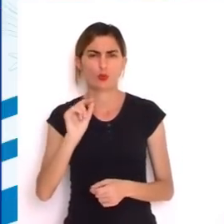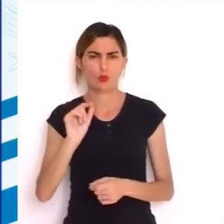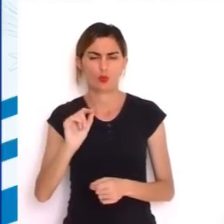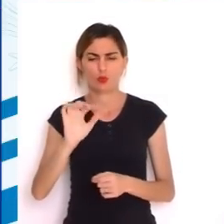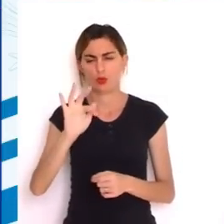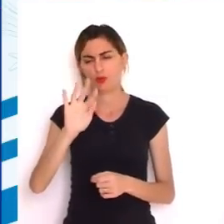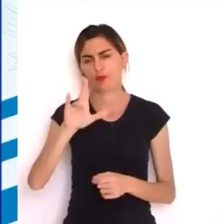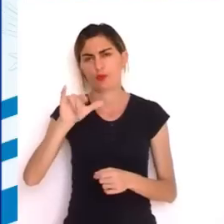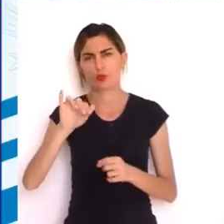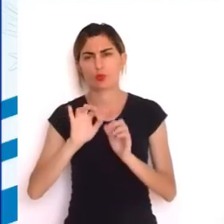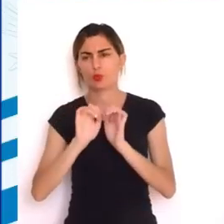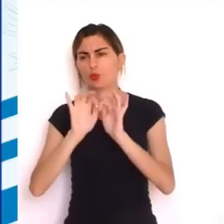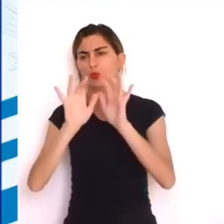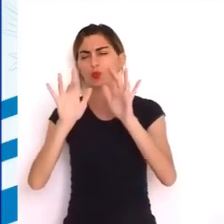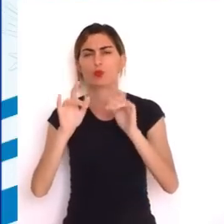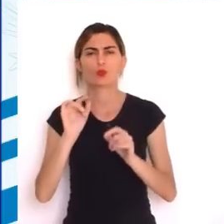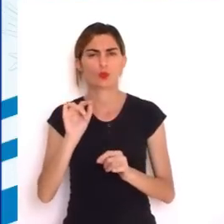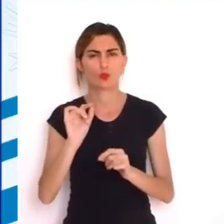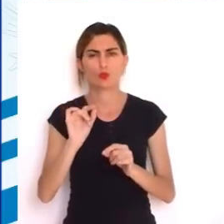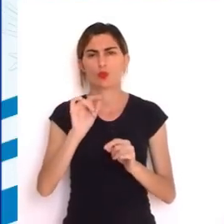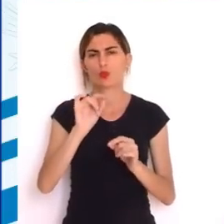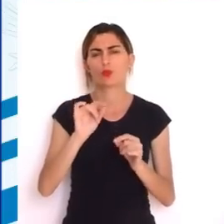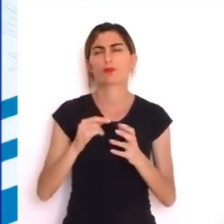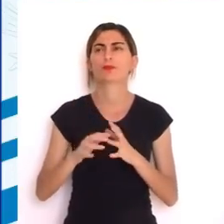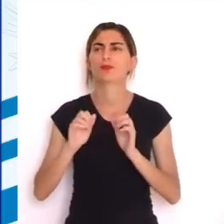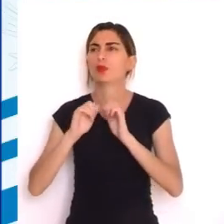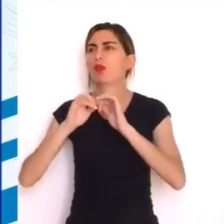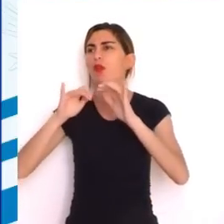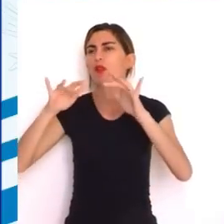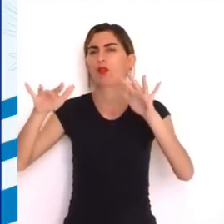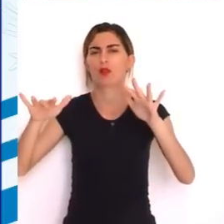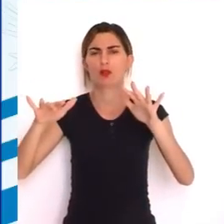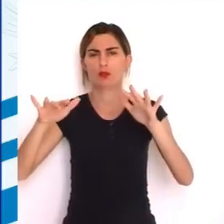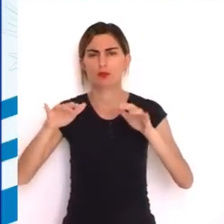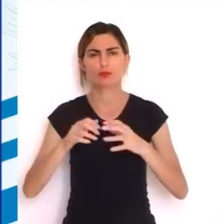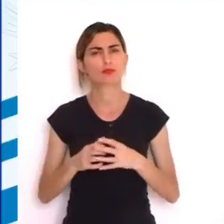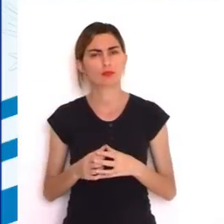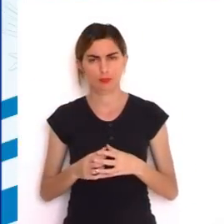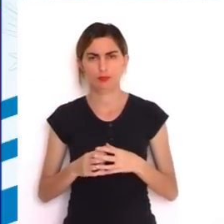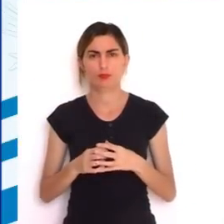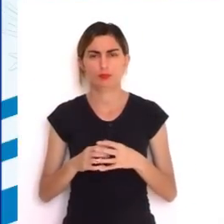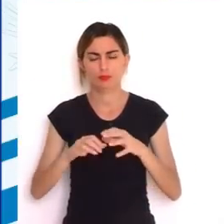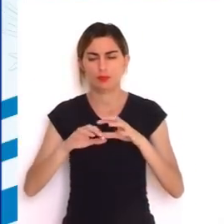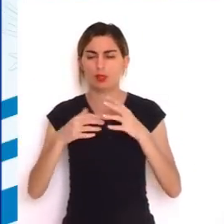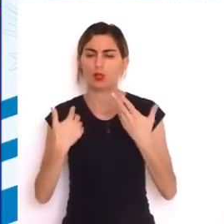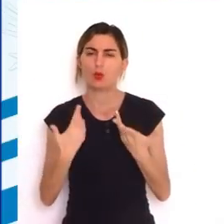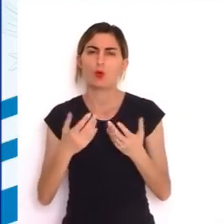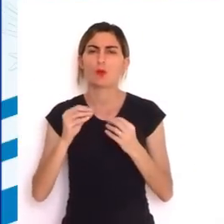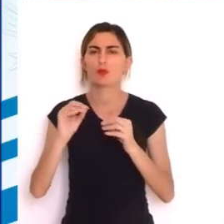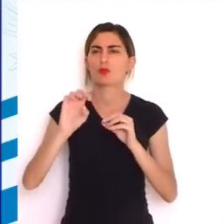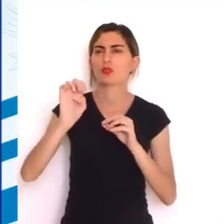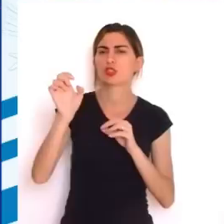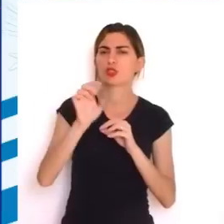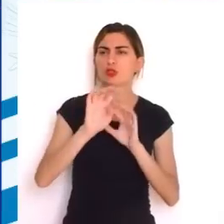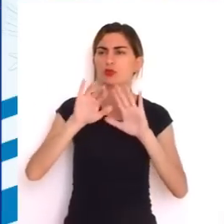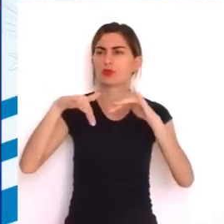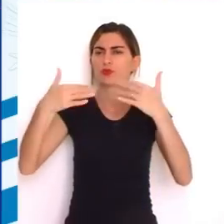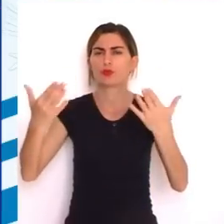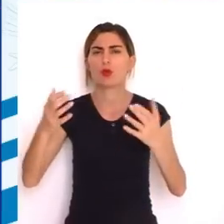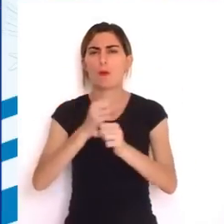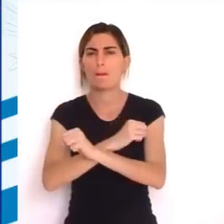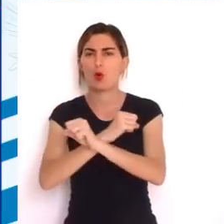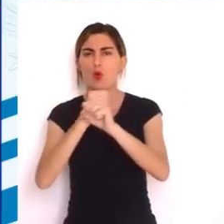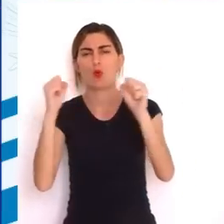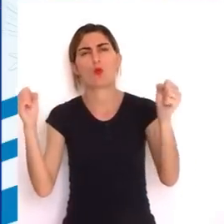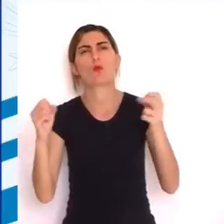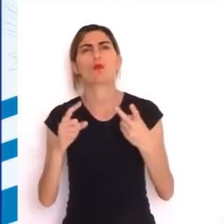que é um fluido que é forçado a circular sobre a superfície, né? Meios externos, como